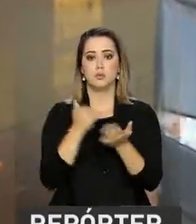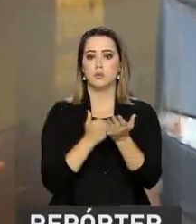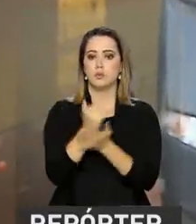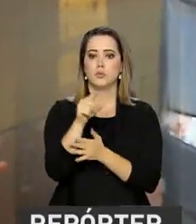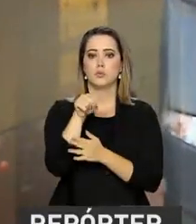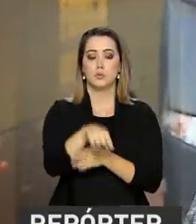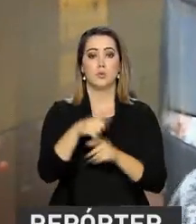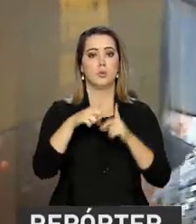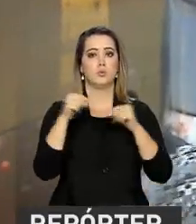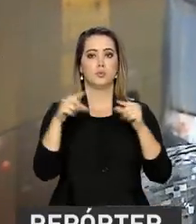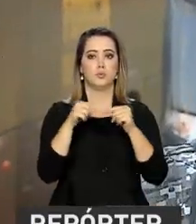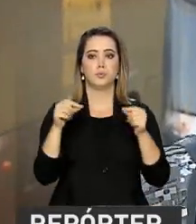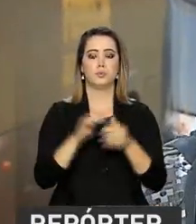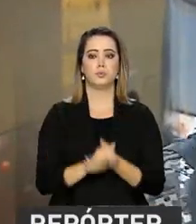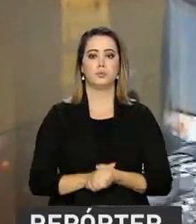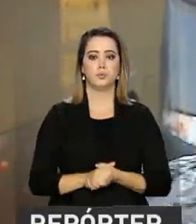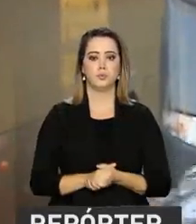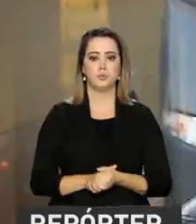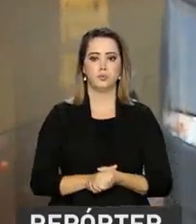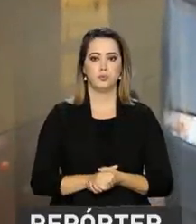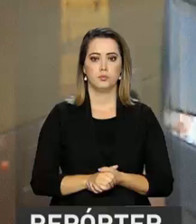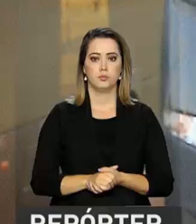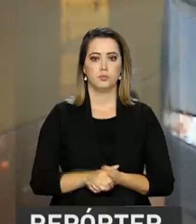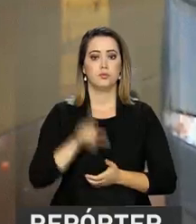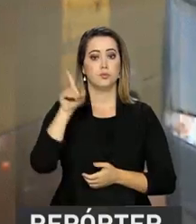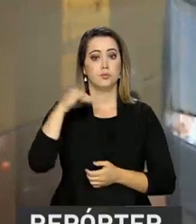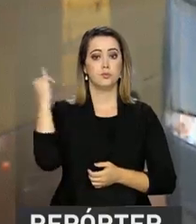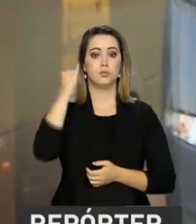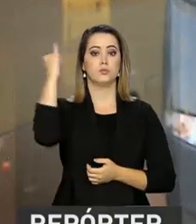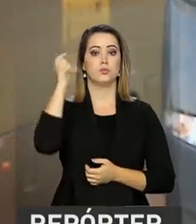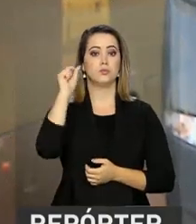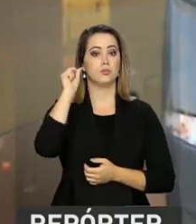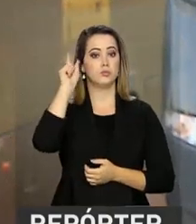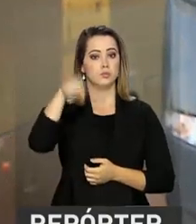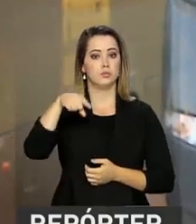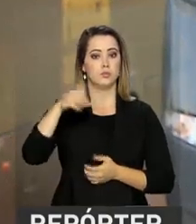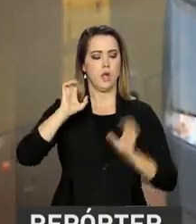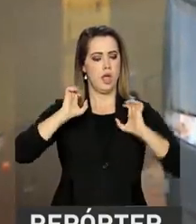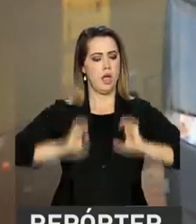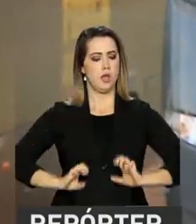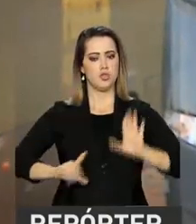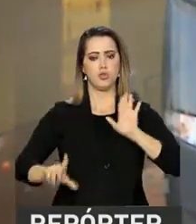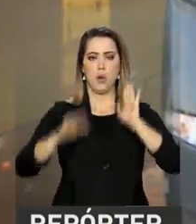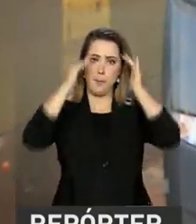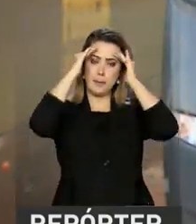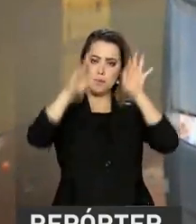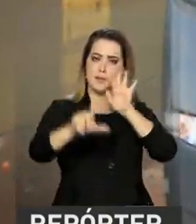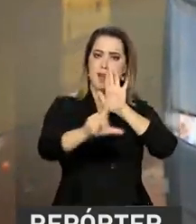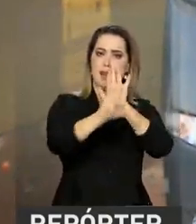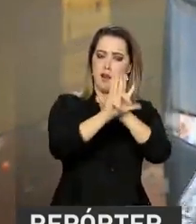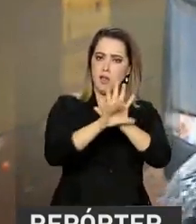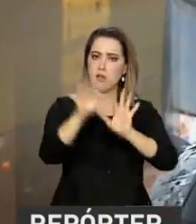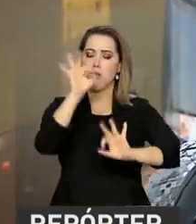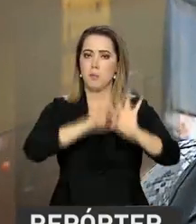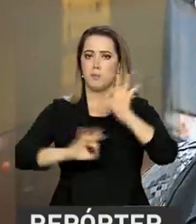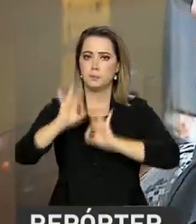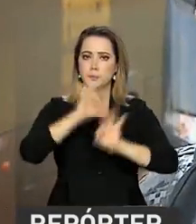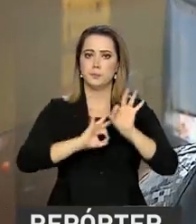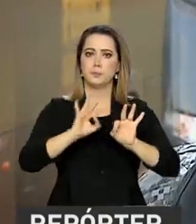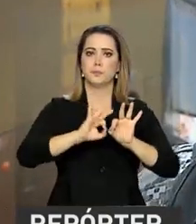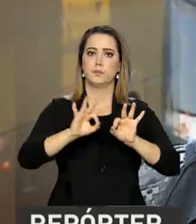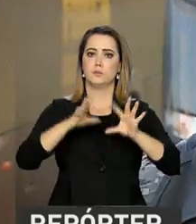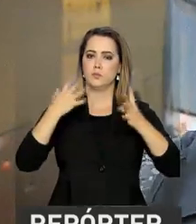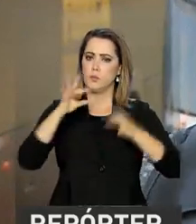força nacional em Brasília. Importantíssimo, ética, legalidade, planejamento,